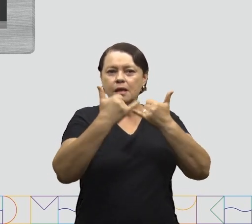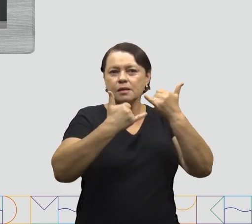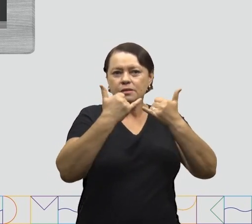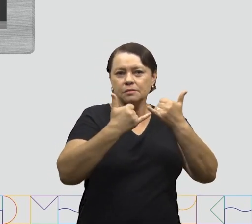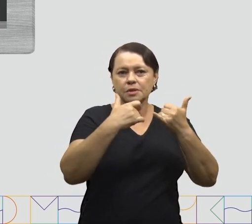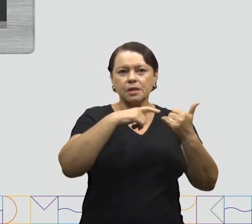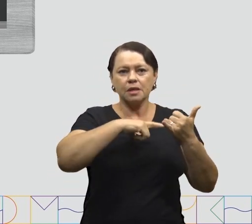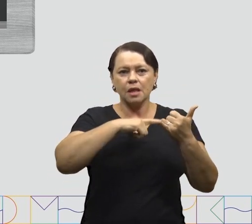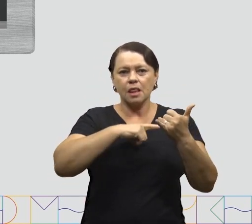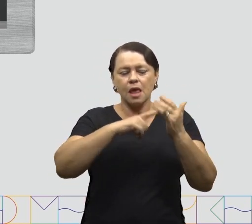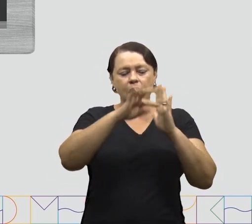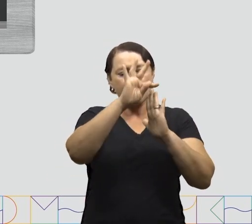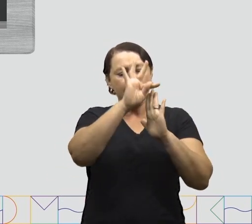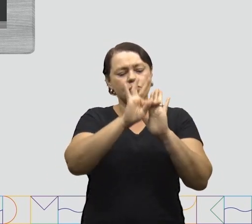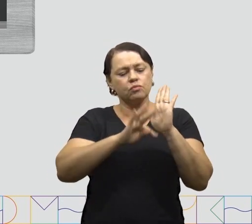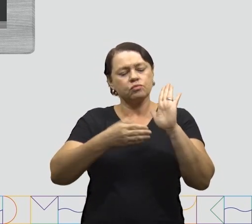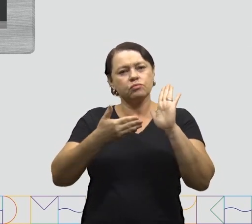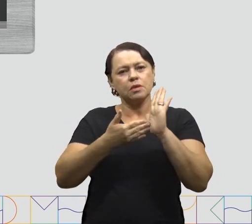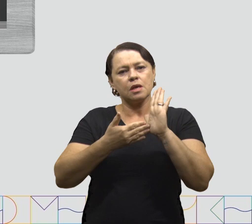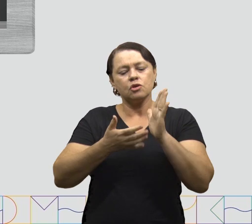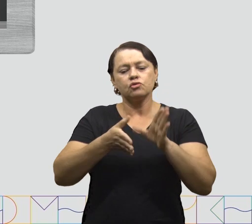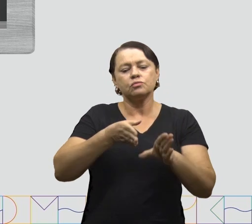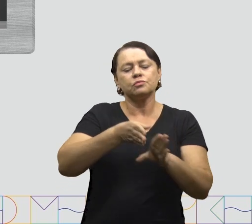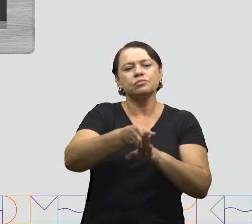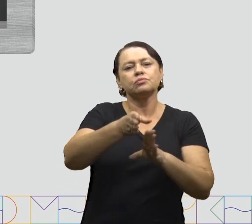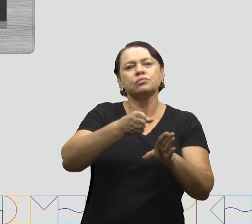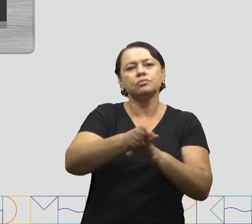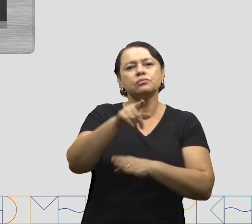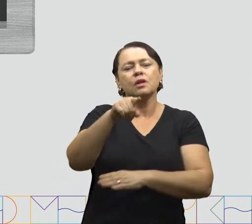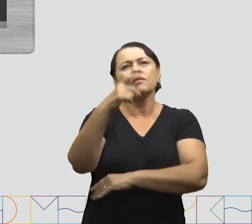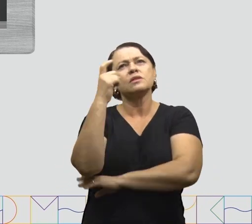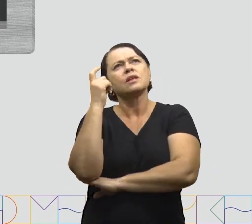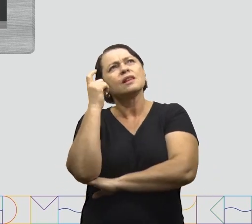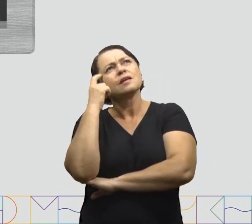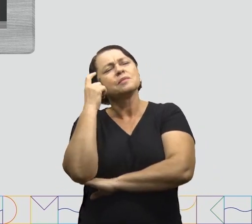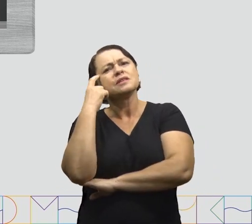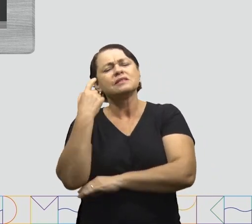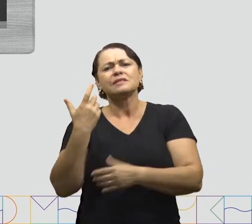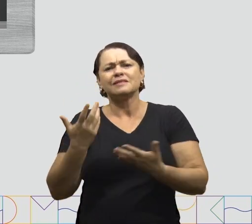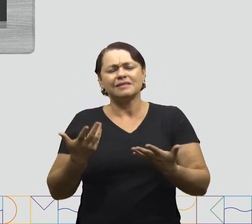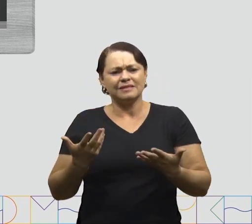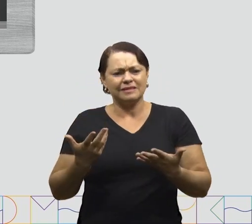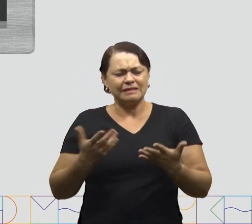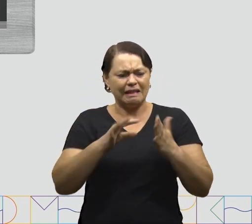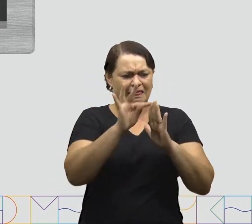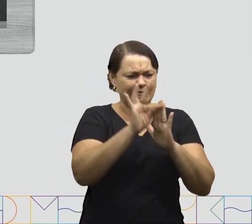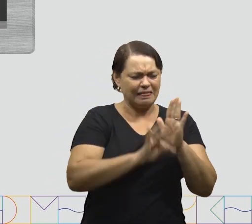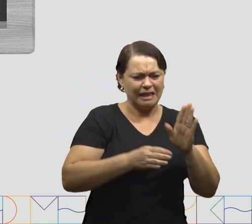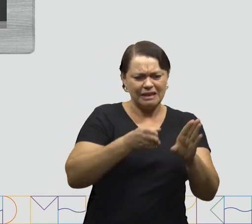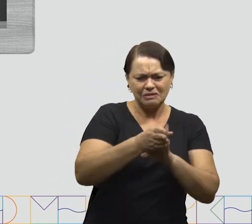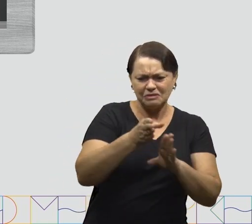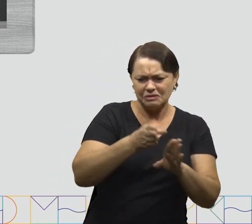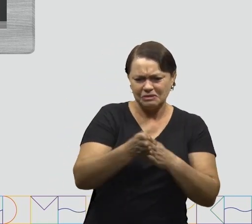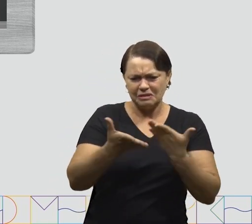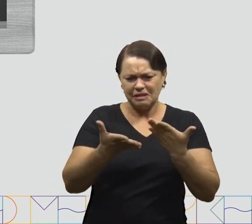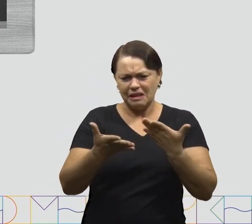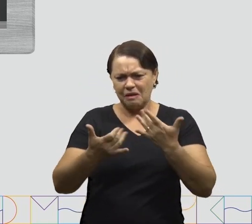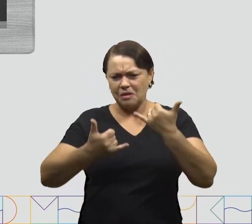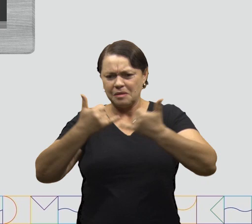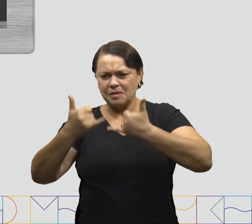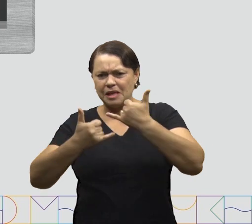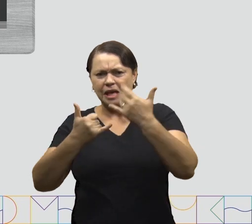gênero textual chamado texto instrucional? Aí você deve estar pensando, o que tudo isso tem a ver com a minha brincadeira